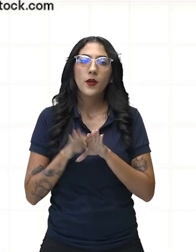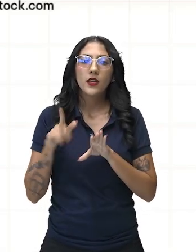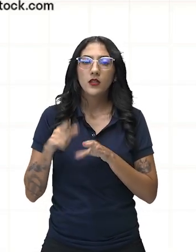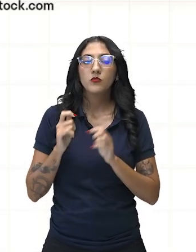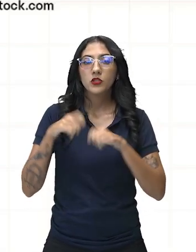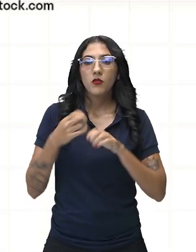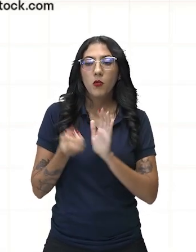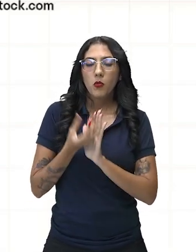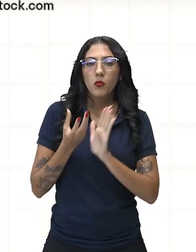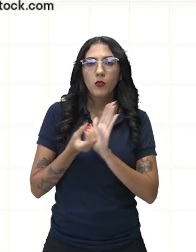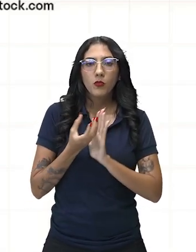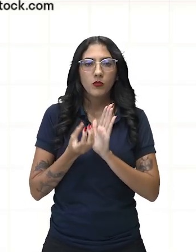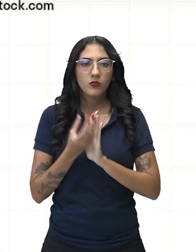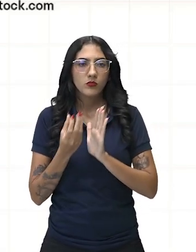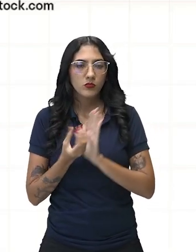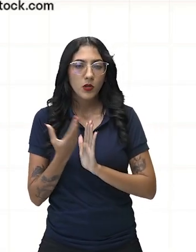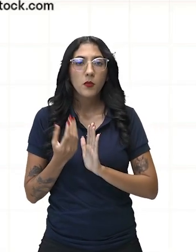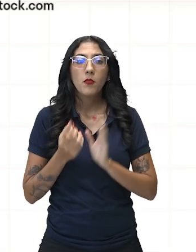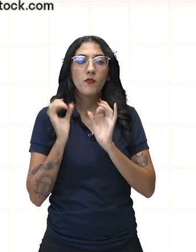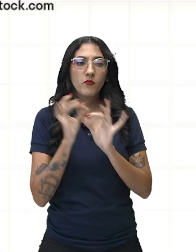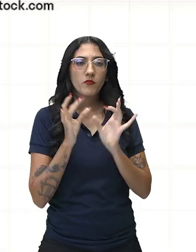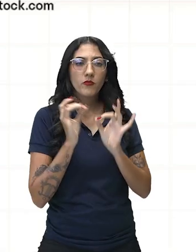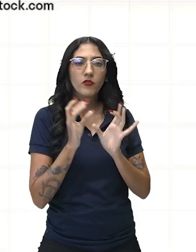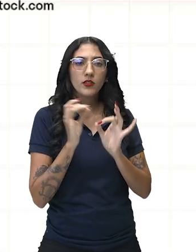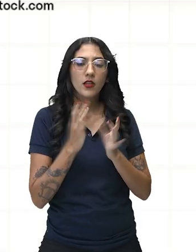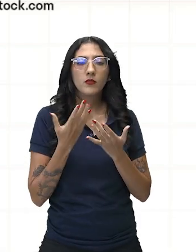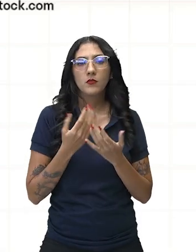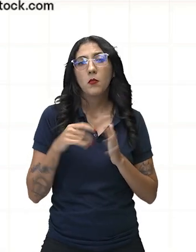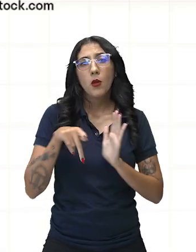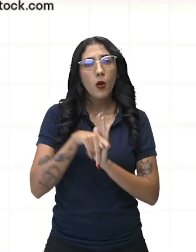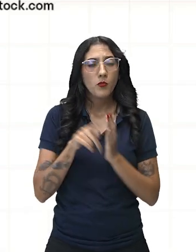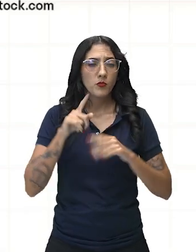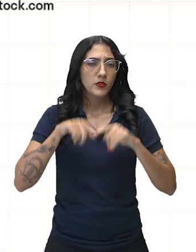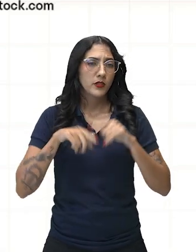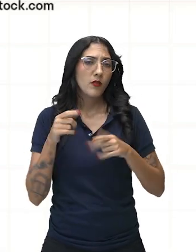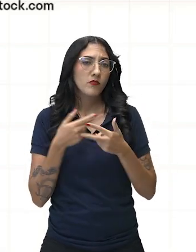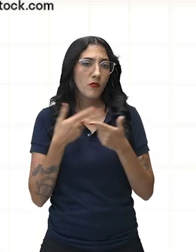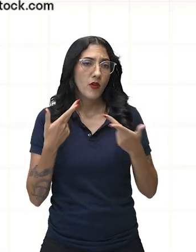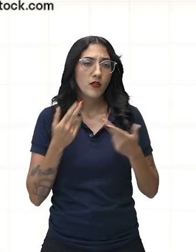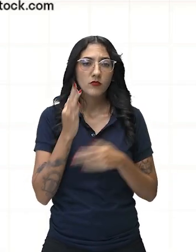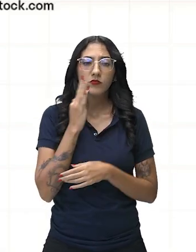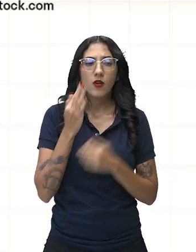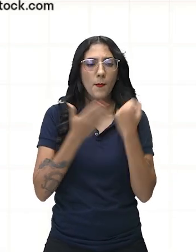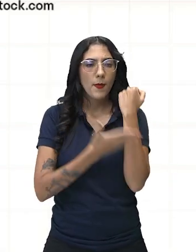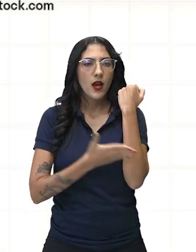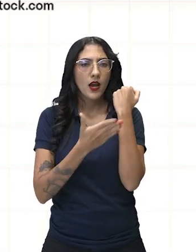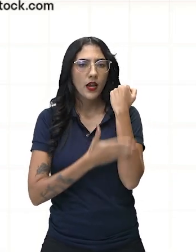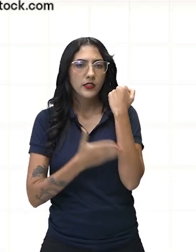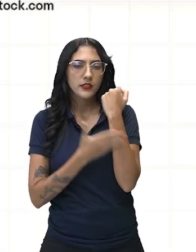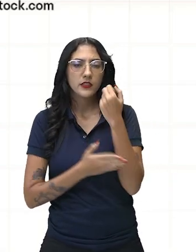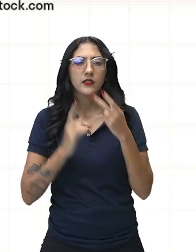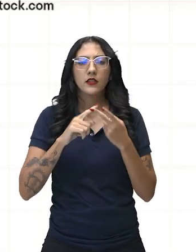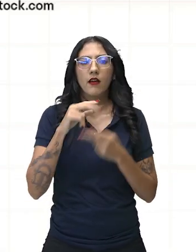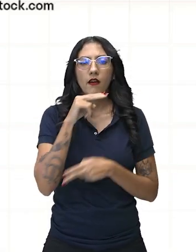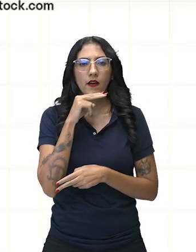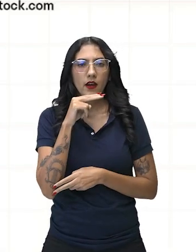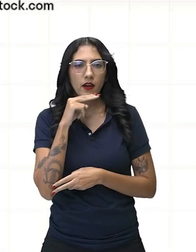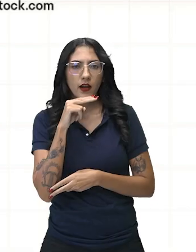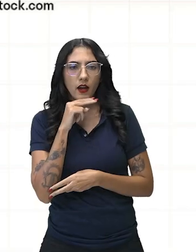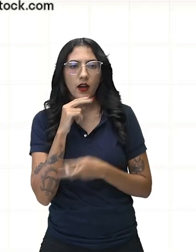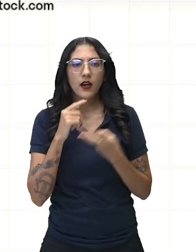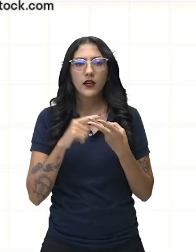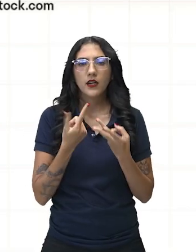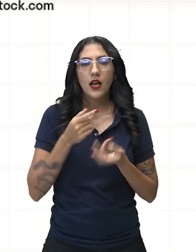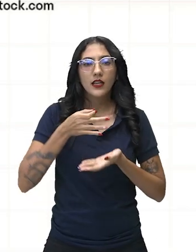conseguem produzir elementos para serem exportados, produtos para serem exportados, como abacaxi, cana-de-açúcar, café e